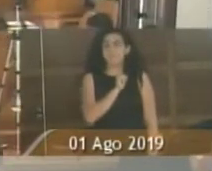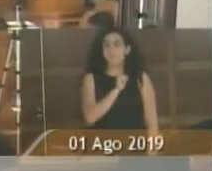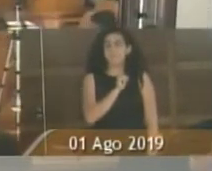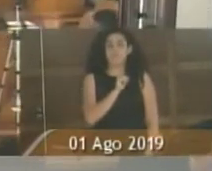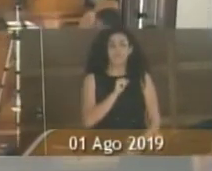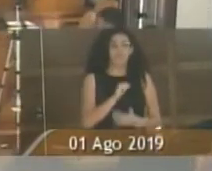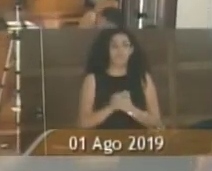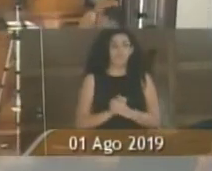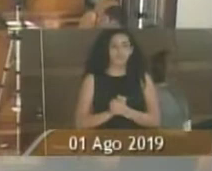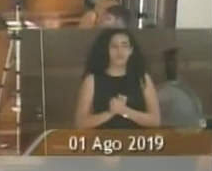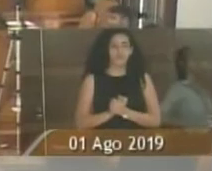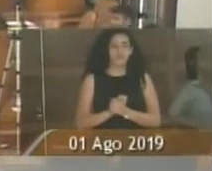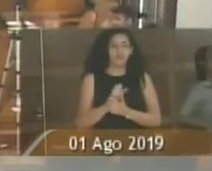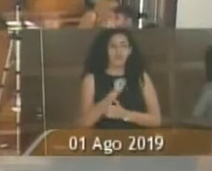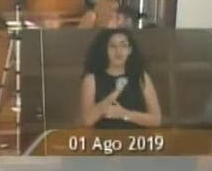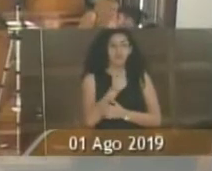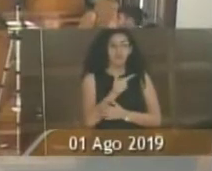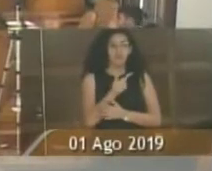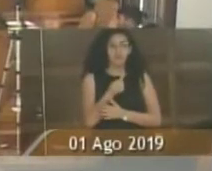perdi tudo.